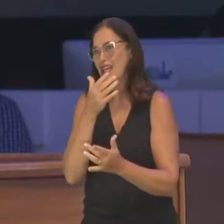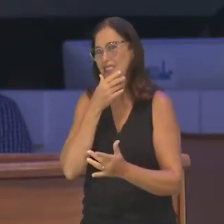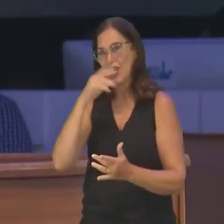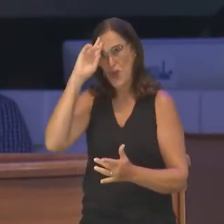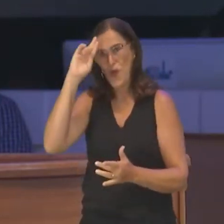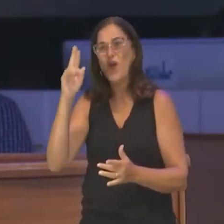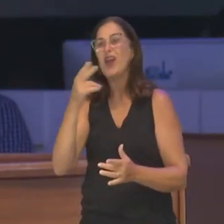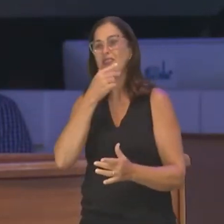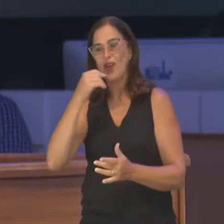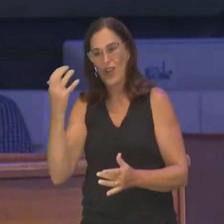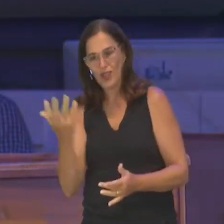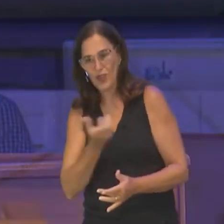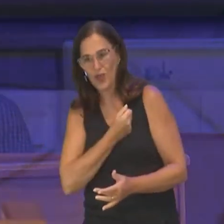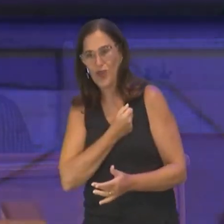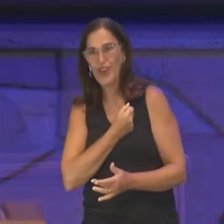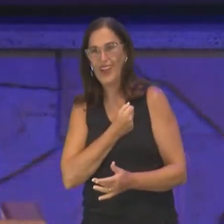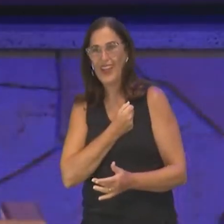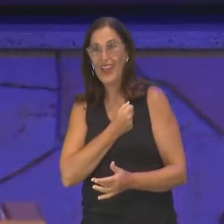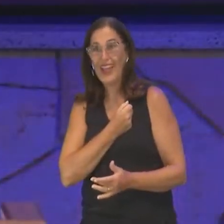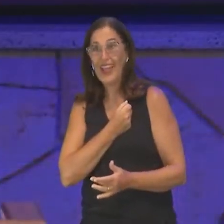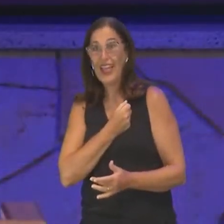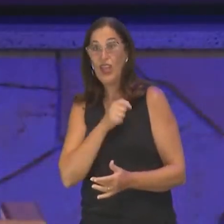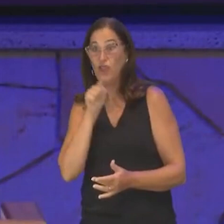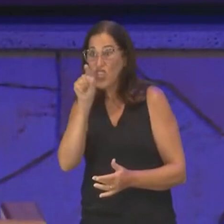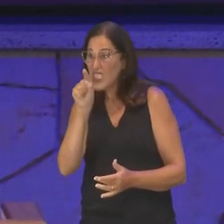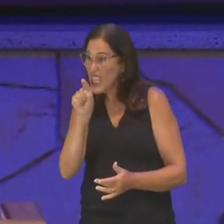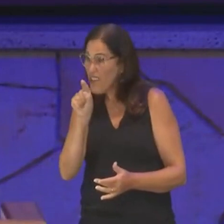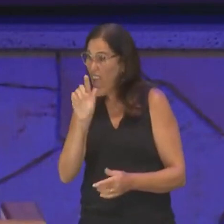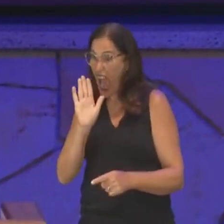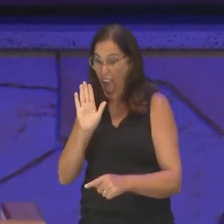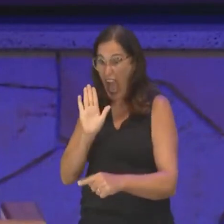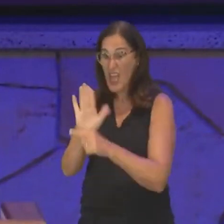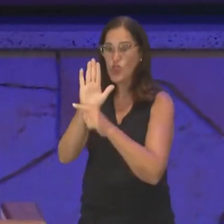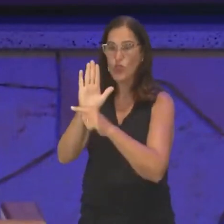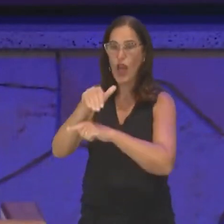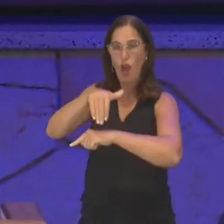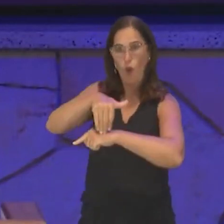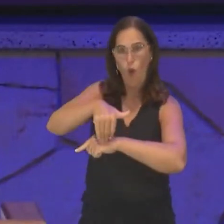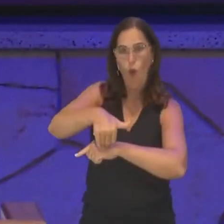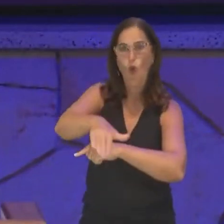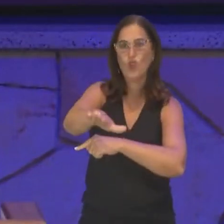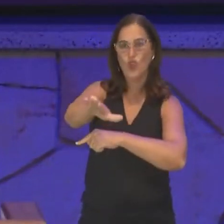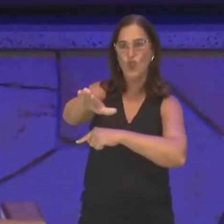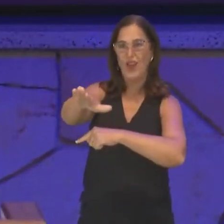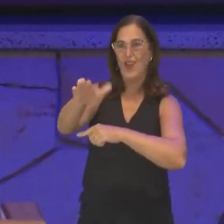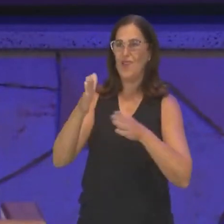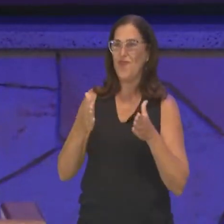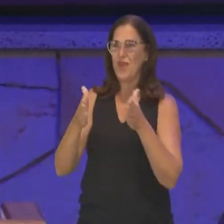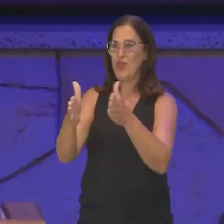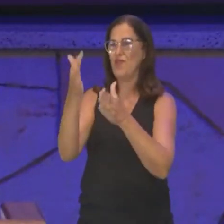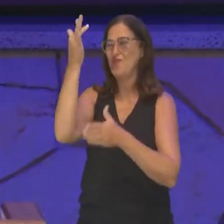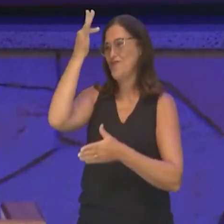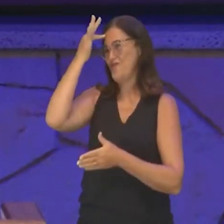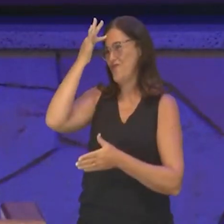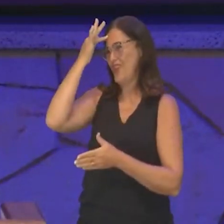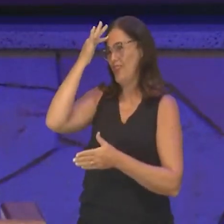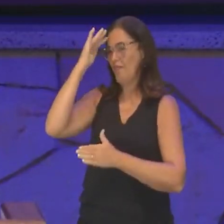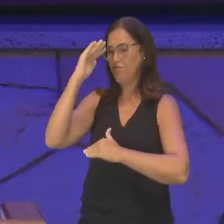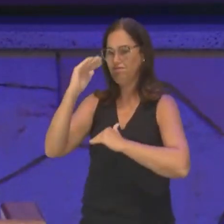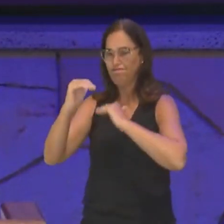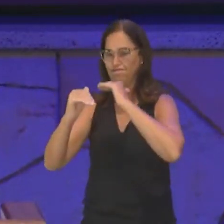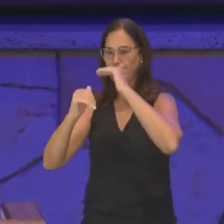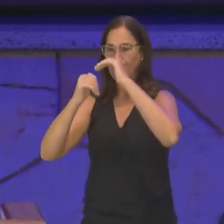Salvador. E você então vai ajudá-la a continuar nesse caminho de fé, nesse